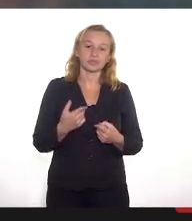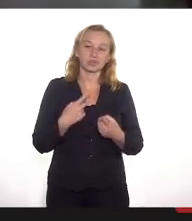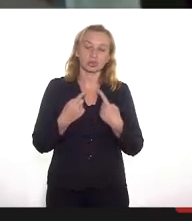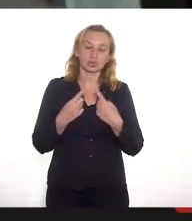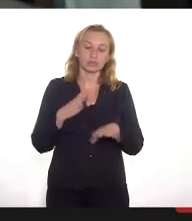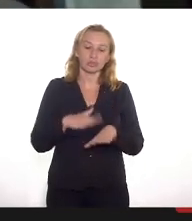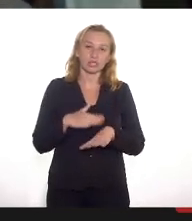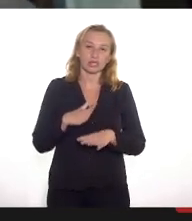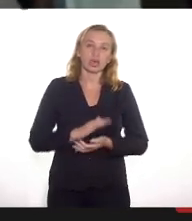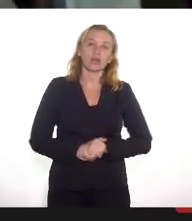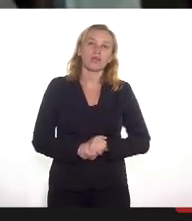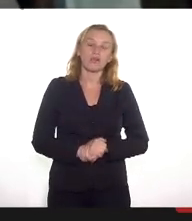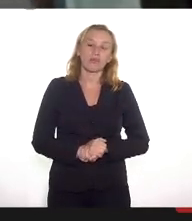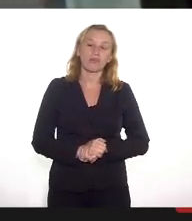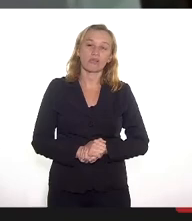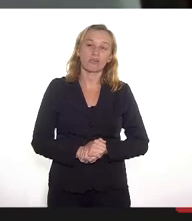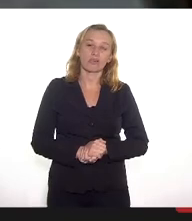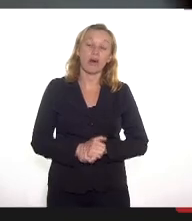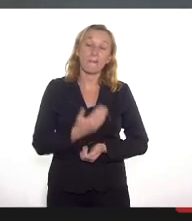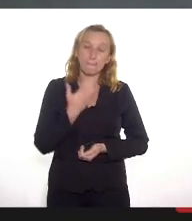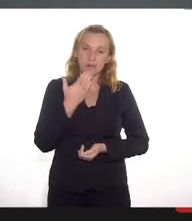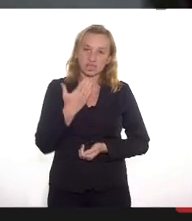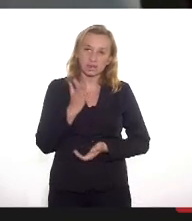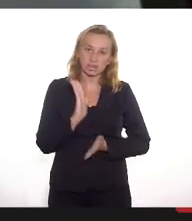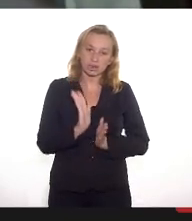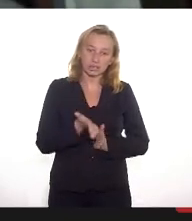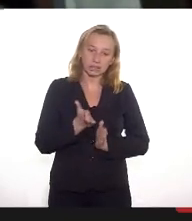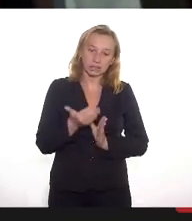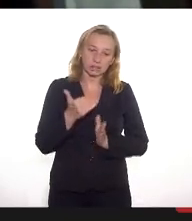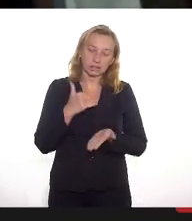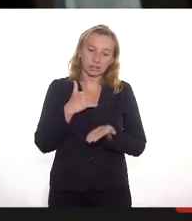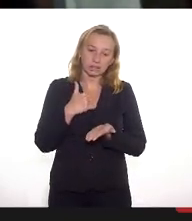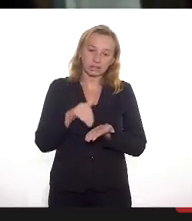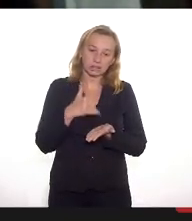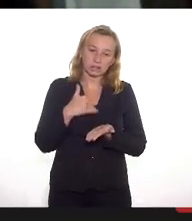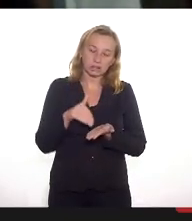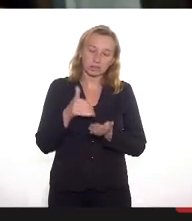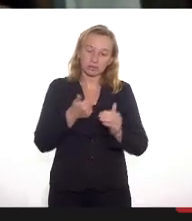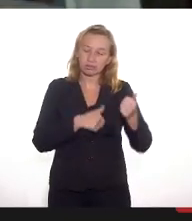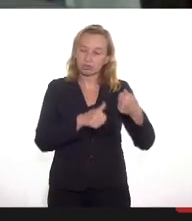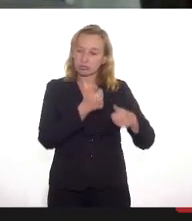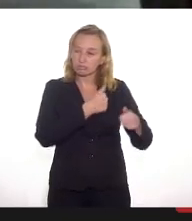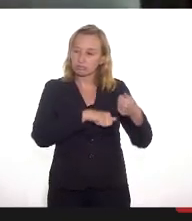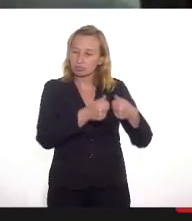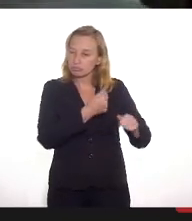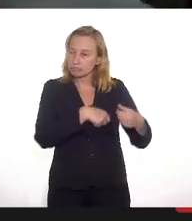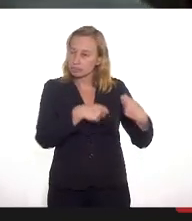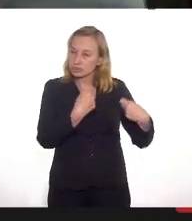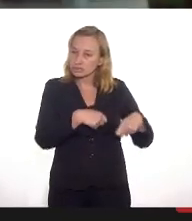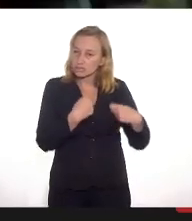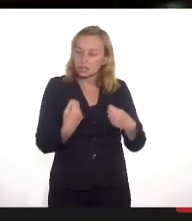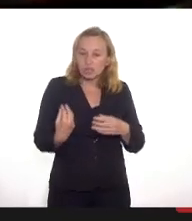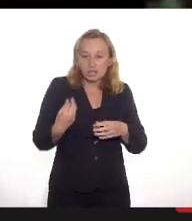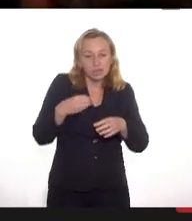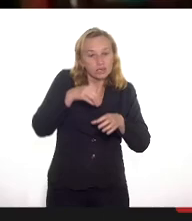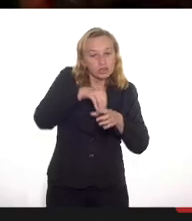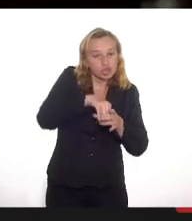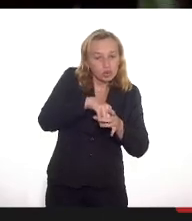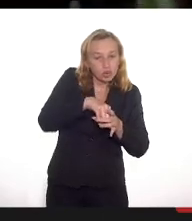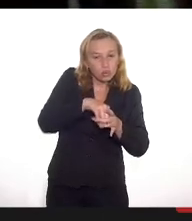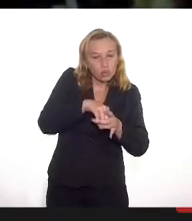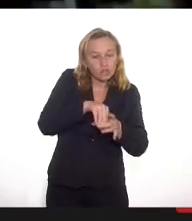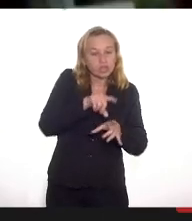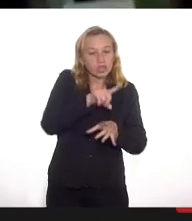e queria tempo já formou secretário avaliar necessidade de incluir nesses grupos prioritários